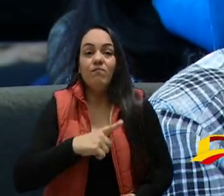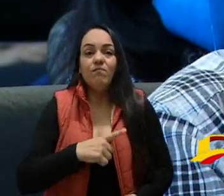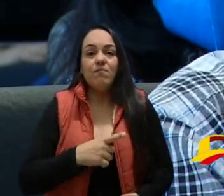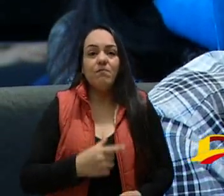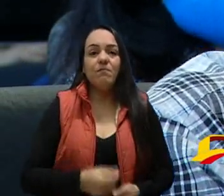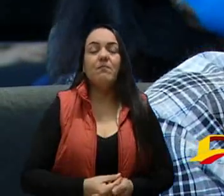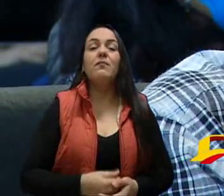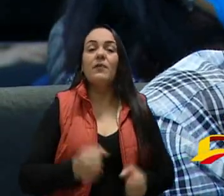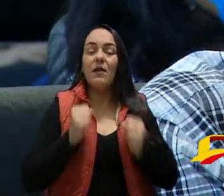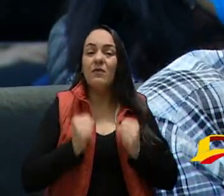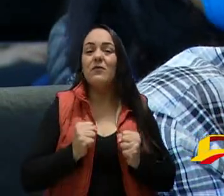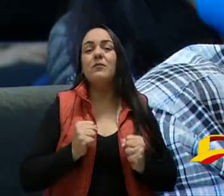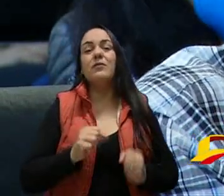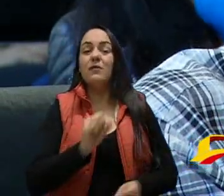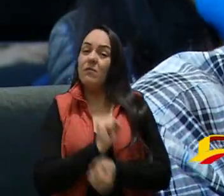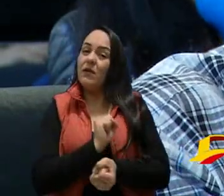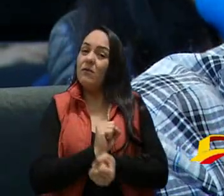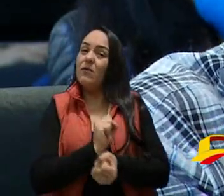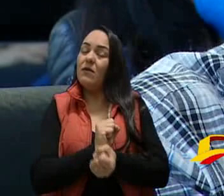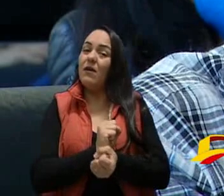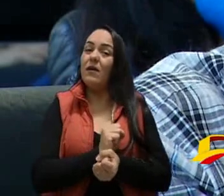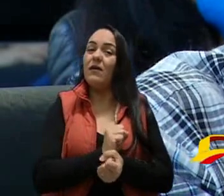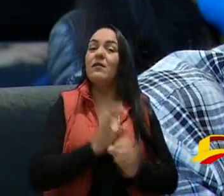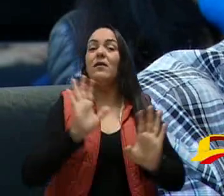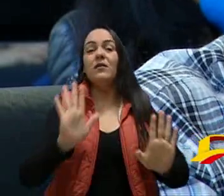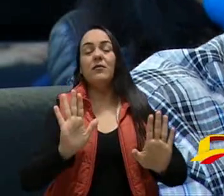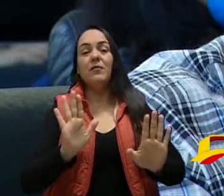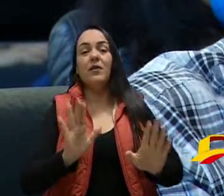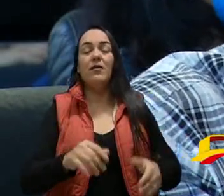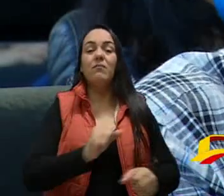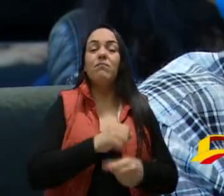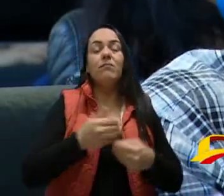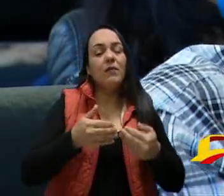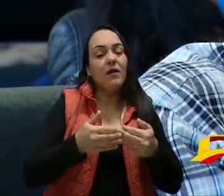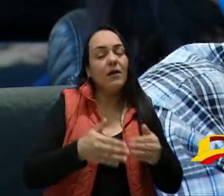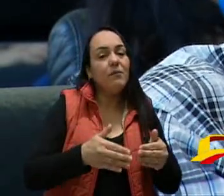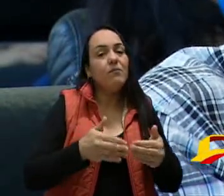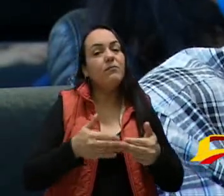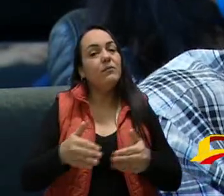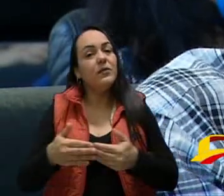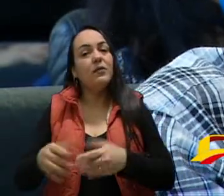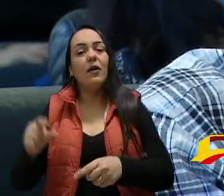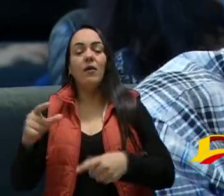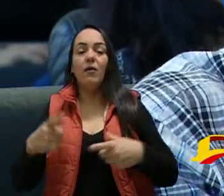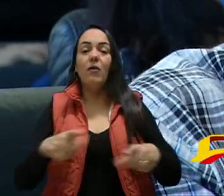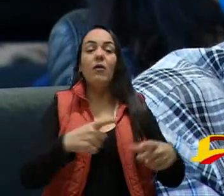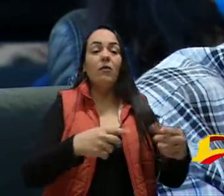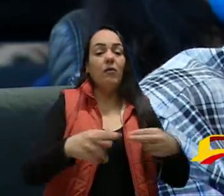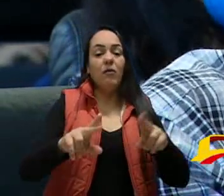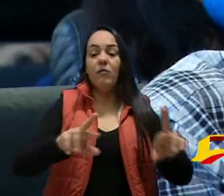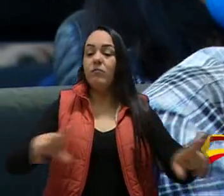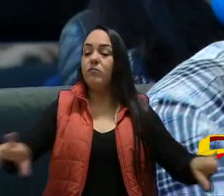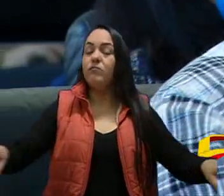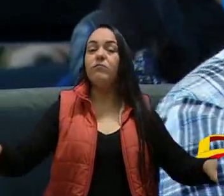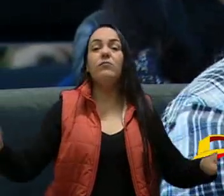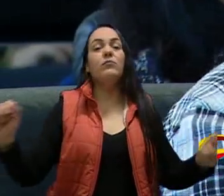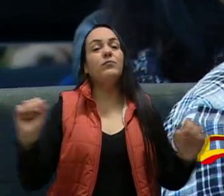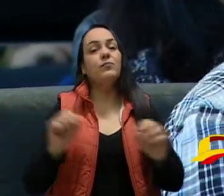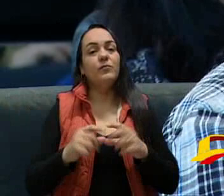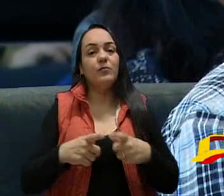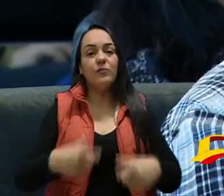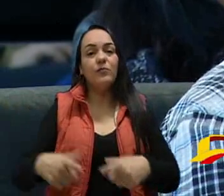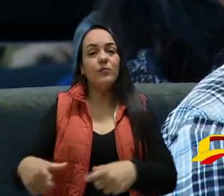se pudesse a prefeito aguarda já foi o laranja já abrir um pouco já dá um forno com o nosso conversando tem sábado a pressão sábado é